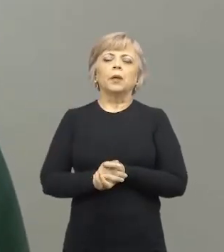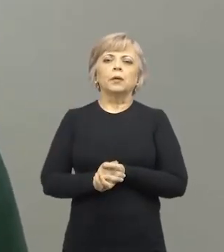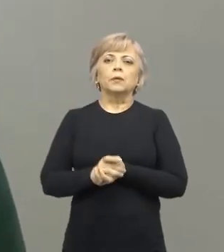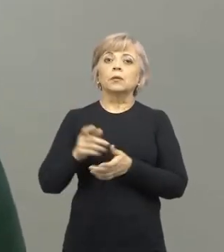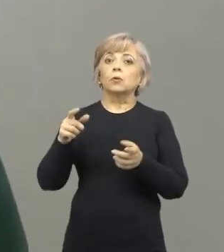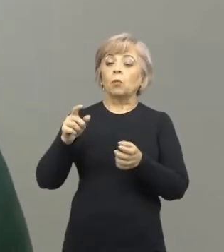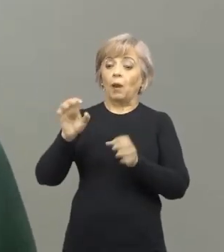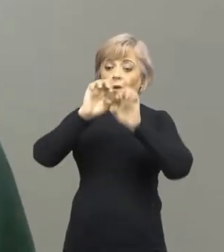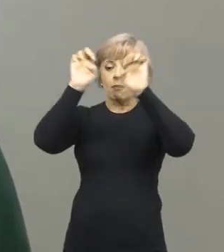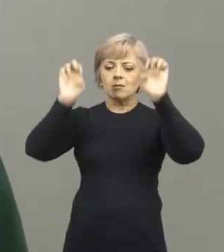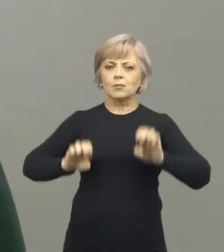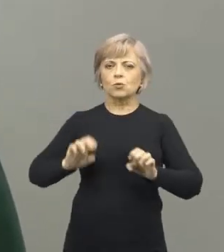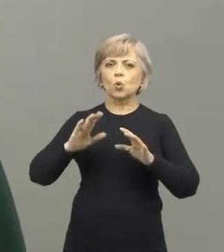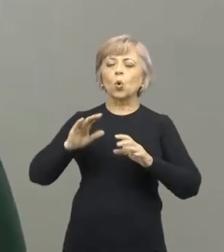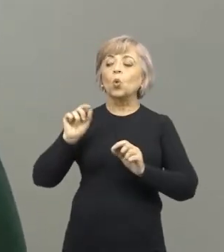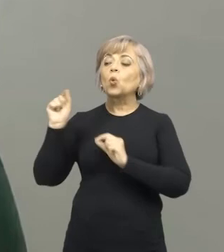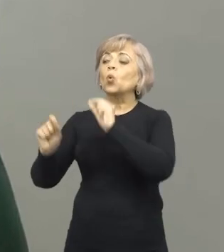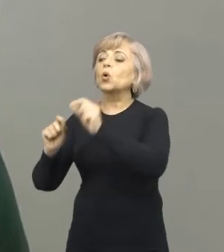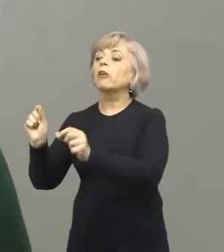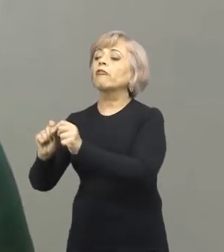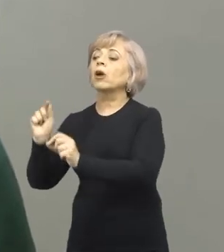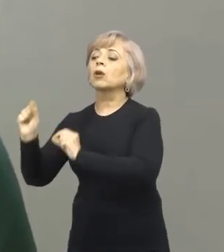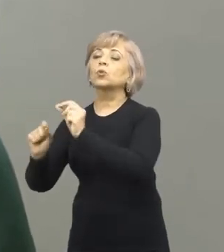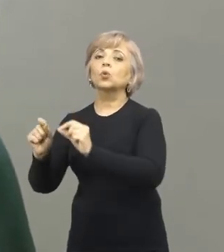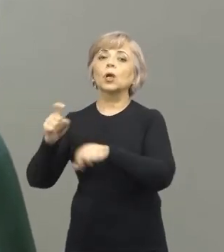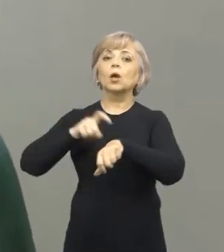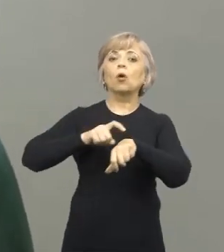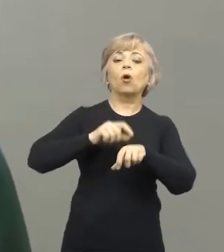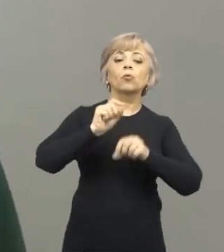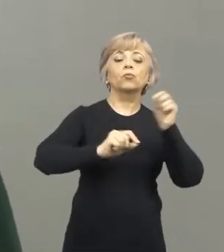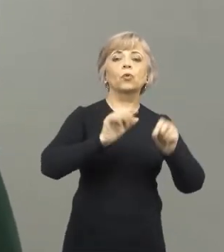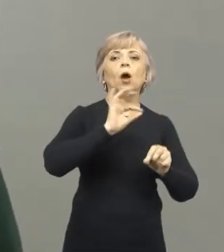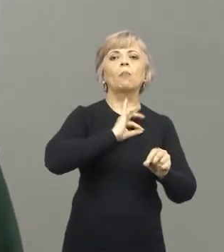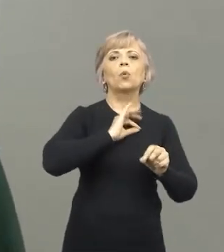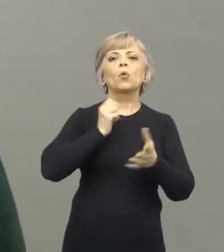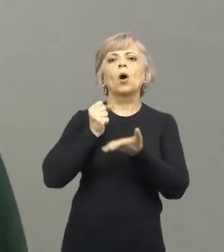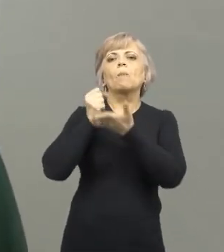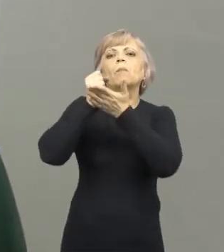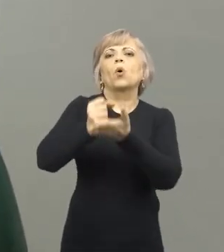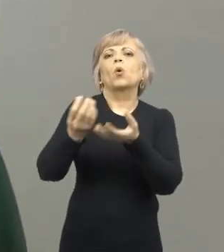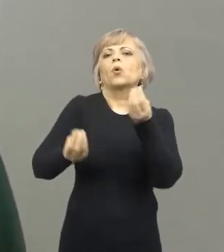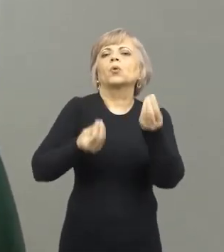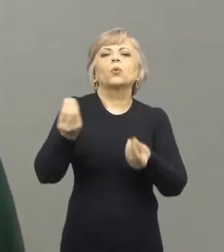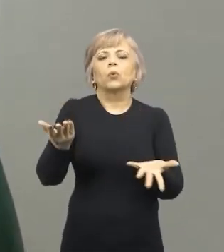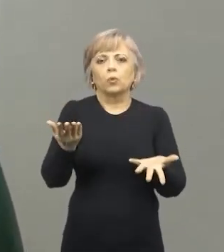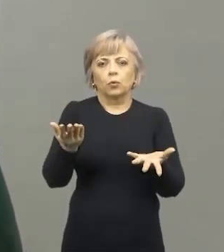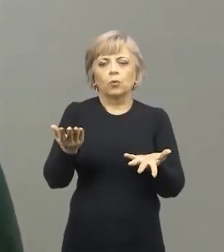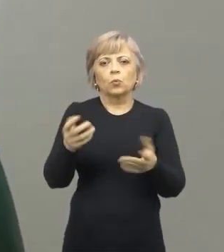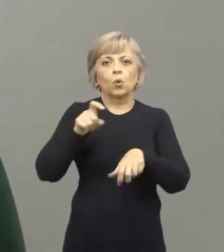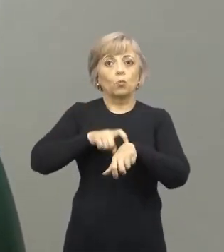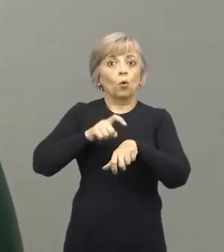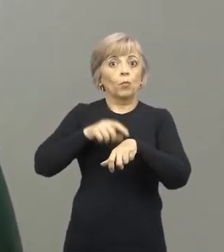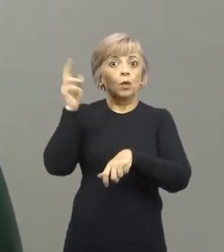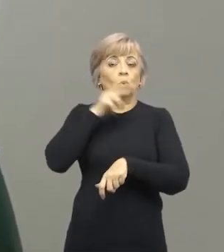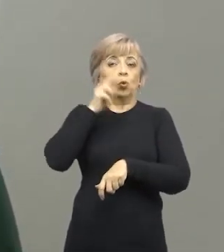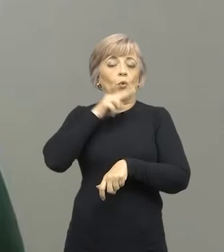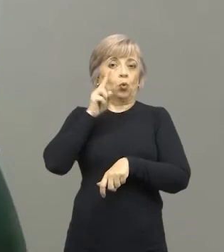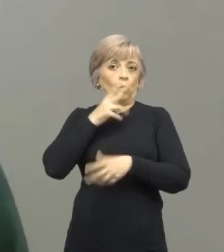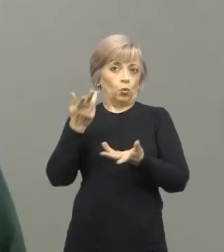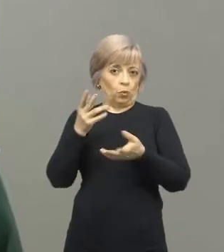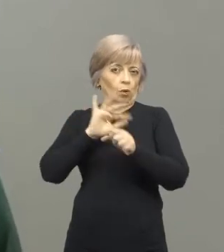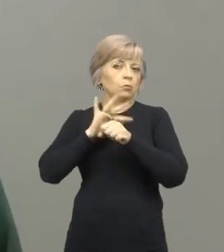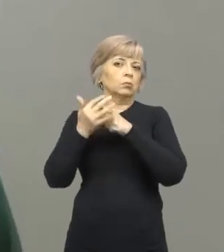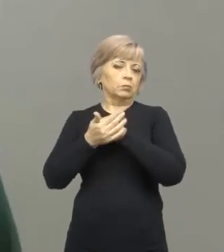melhor estruturar quem fazia quem e quando é que a polícia apoiaria nesse momento de emergência sanitária